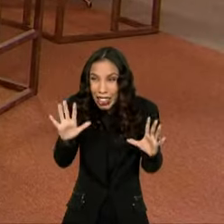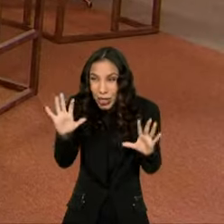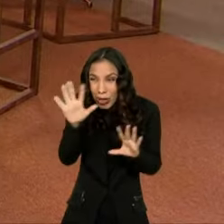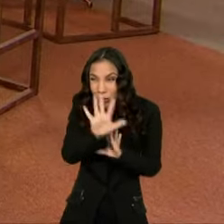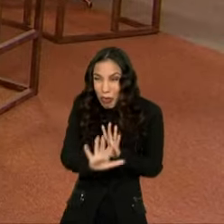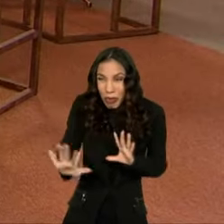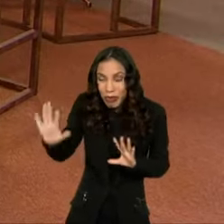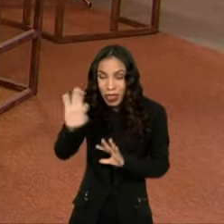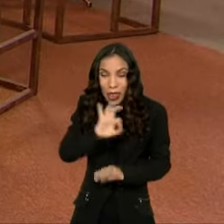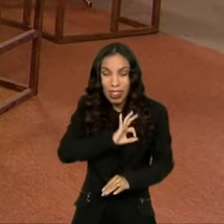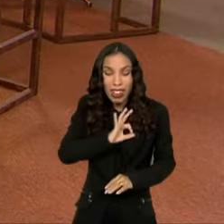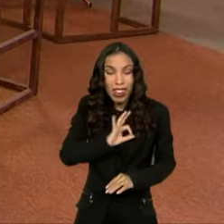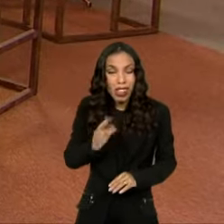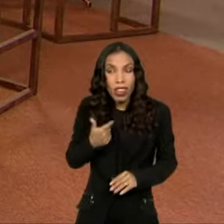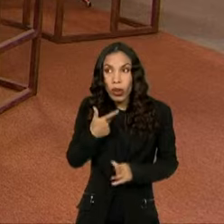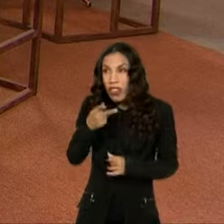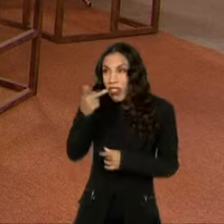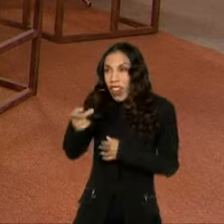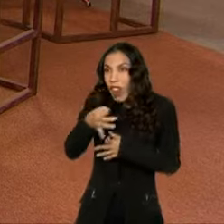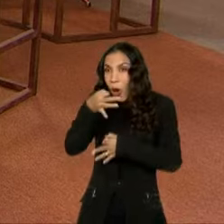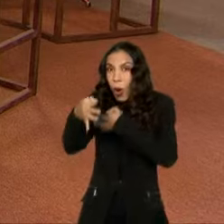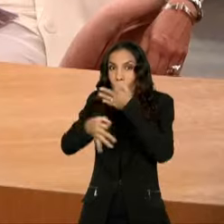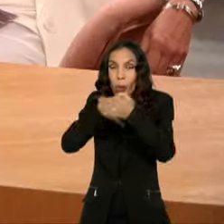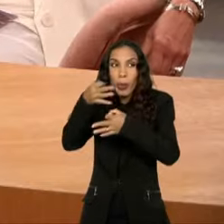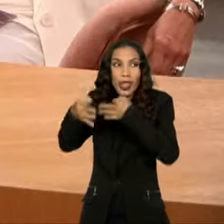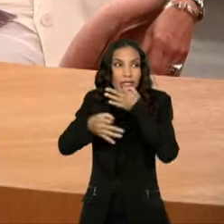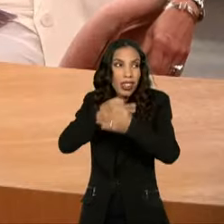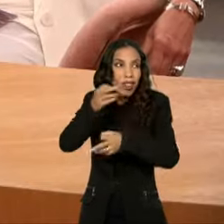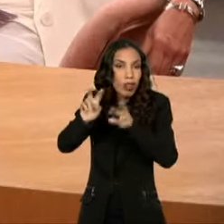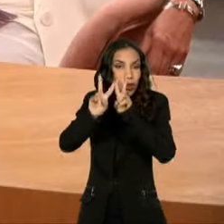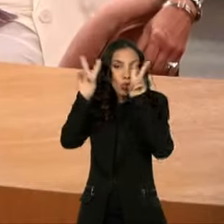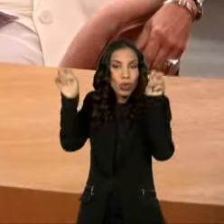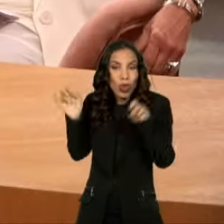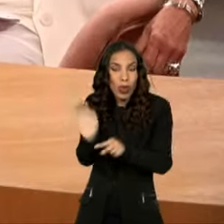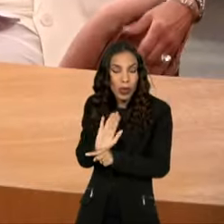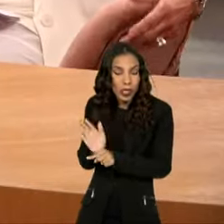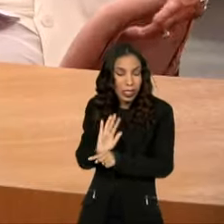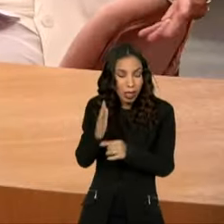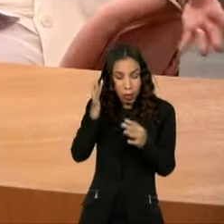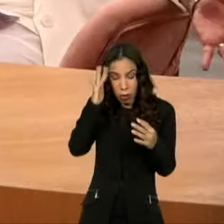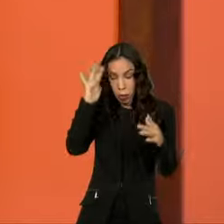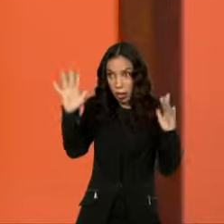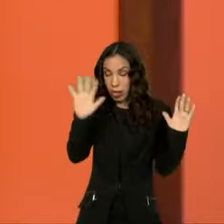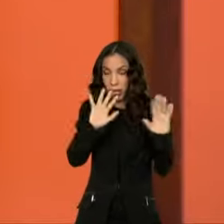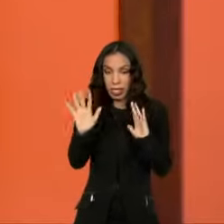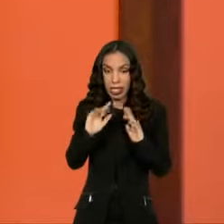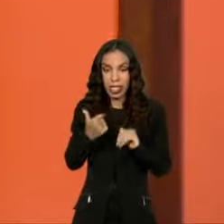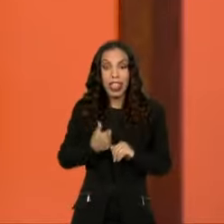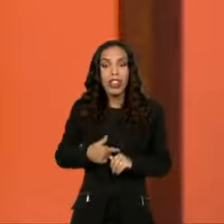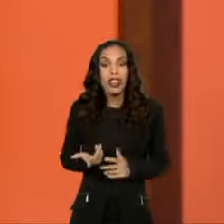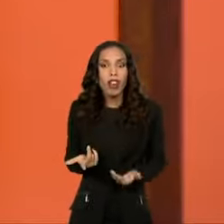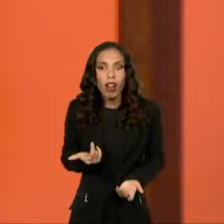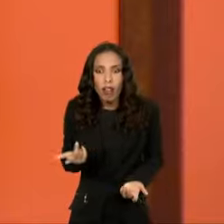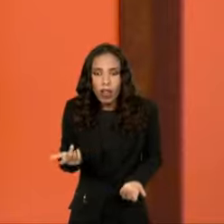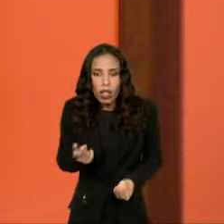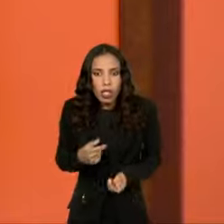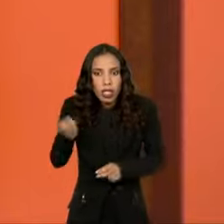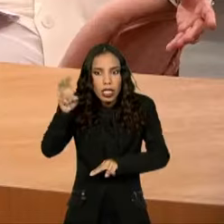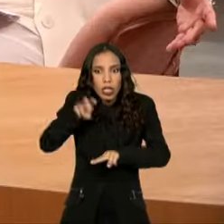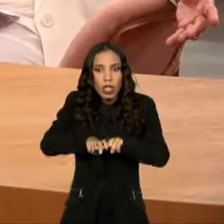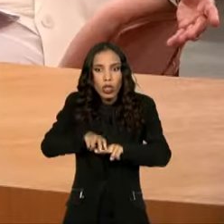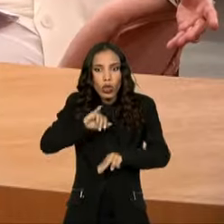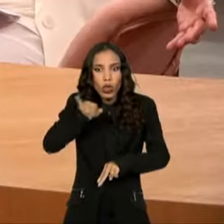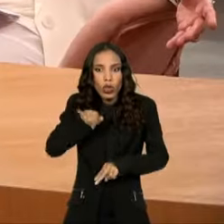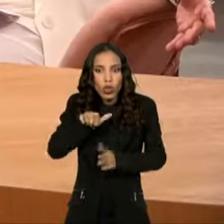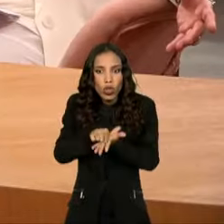falei de Carlos Saura. Adorei, exatamente, adoro Saura. Agora, Fátima, você sentou durante anos na bancada do Jornal Nacional, que é um sonho para muitos